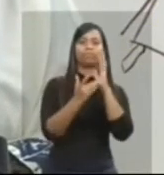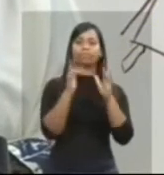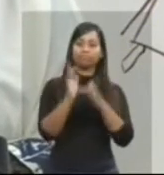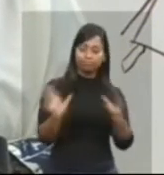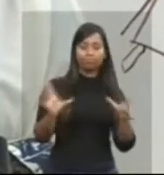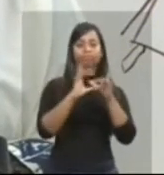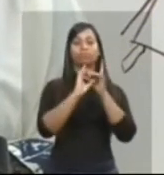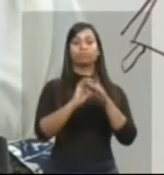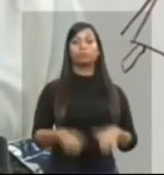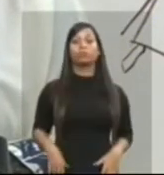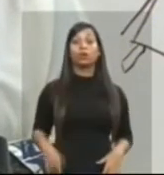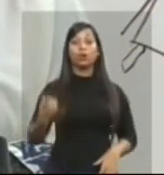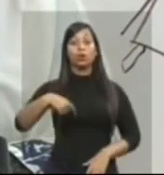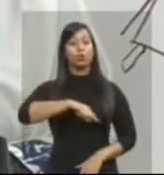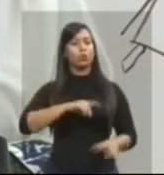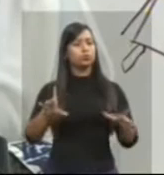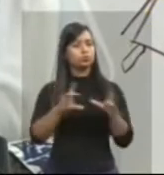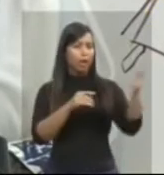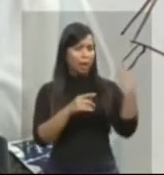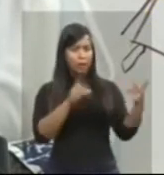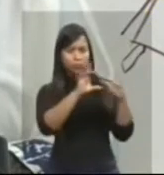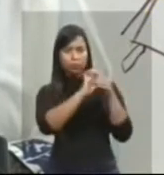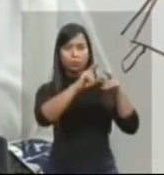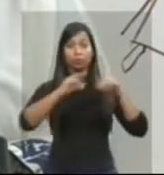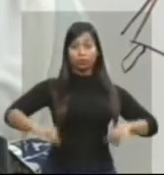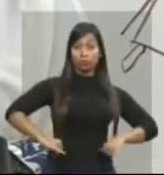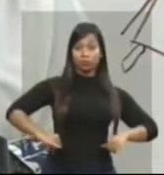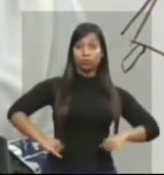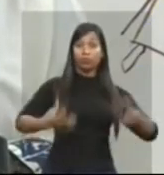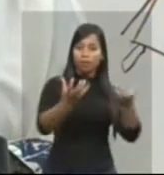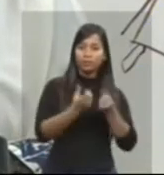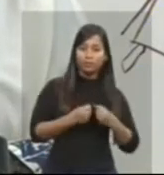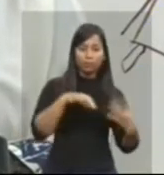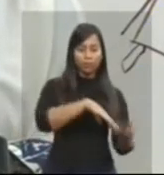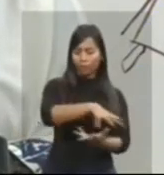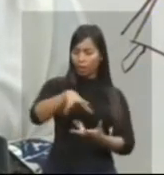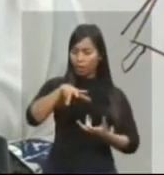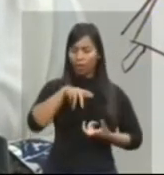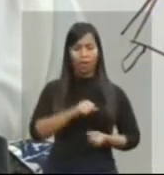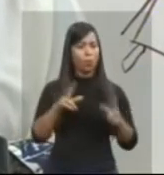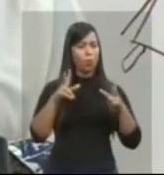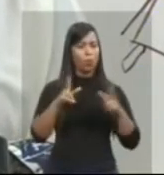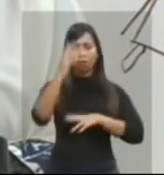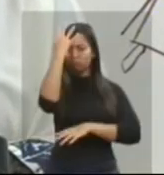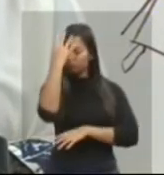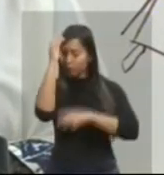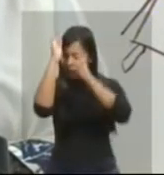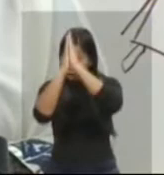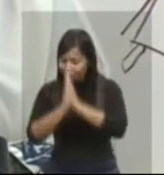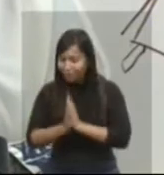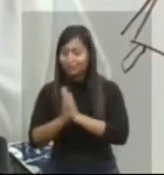Cristo. Unidos pelo martírio, recebem em toda a terra igual veneração.